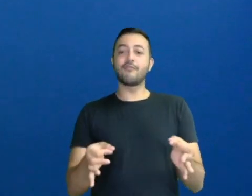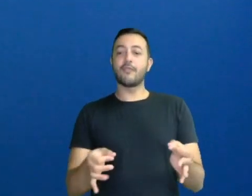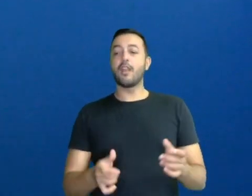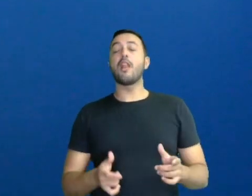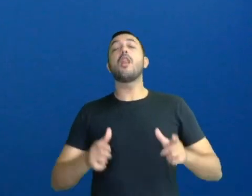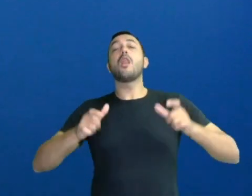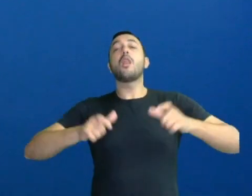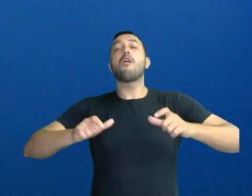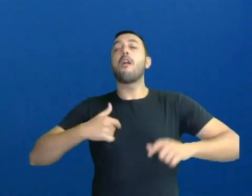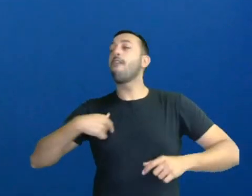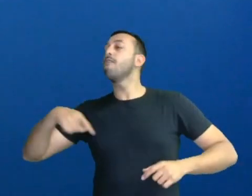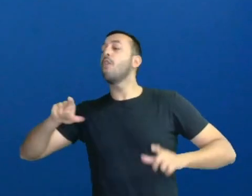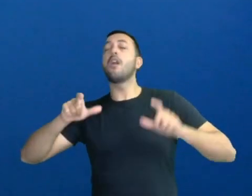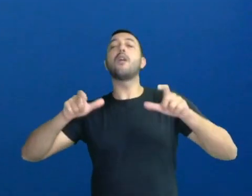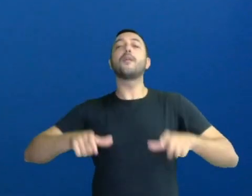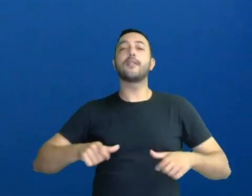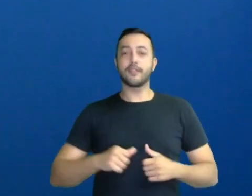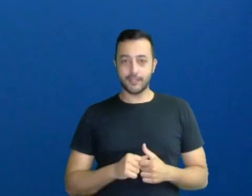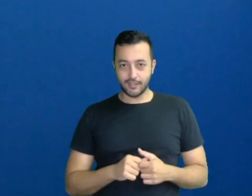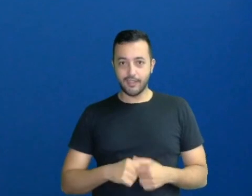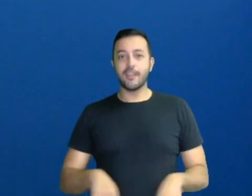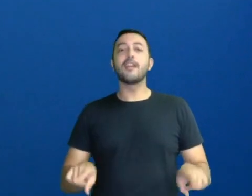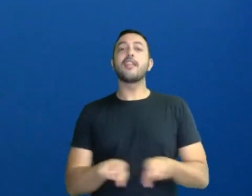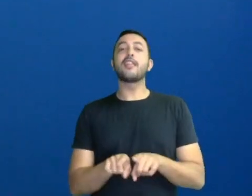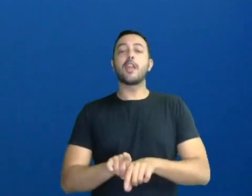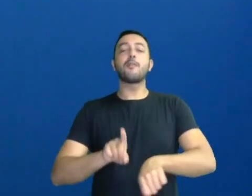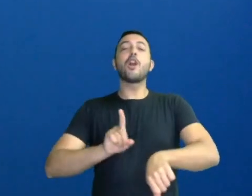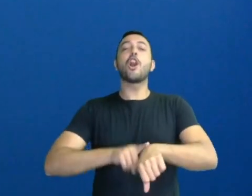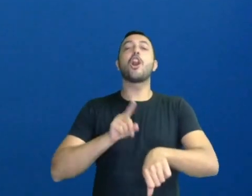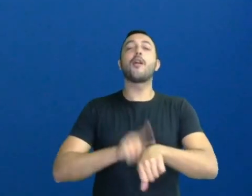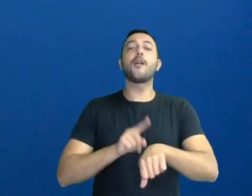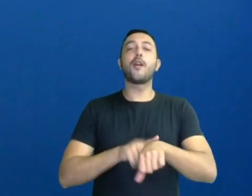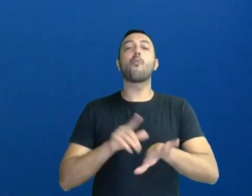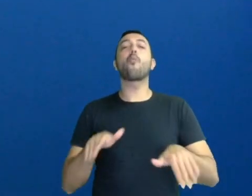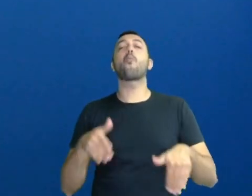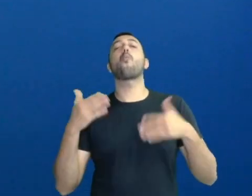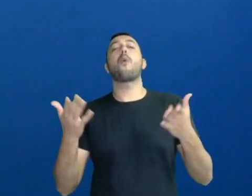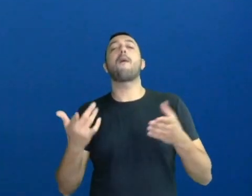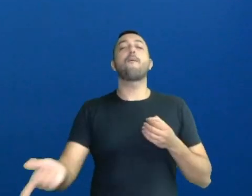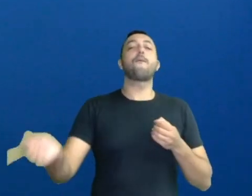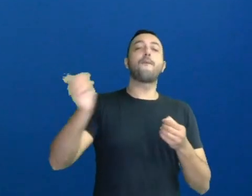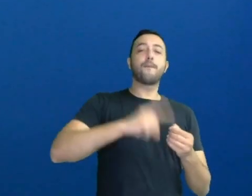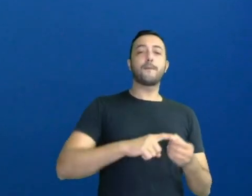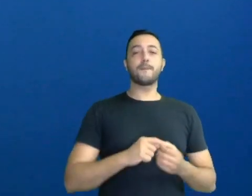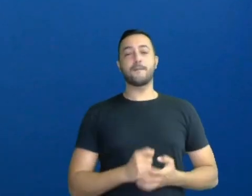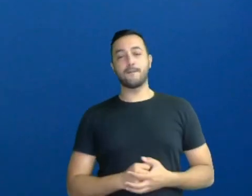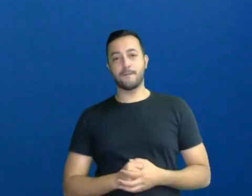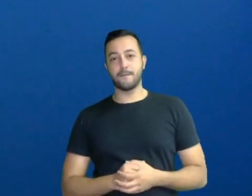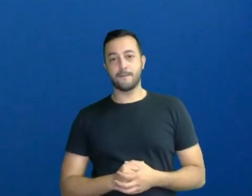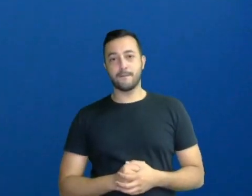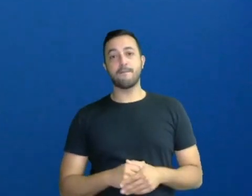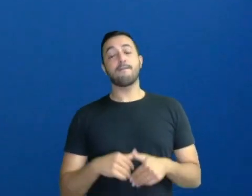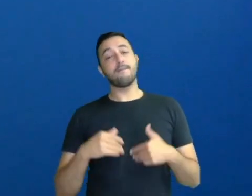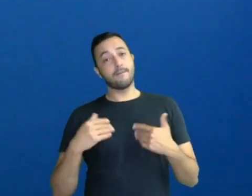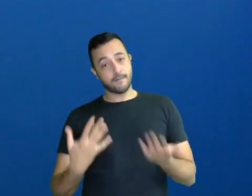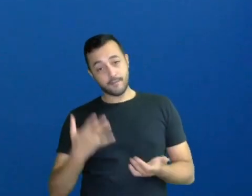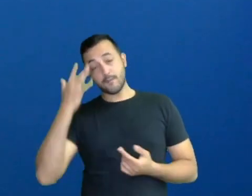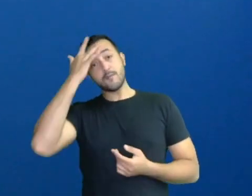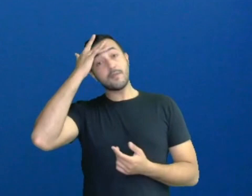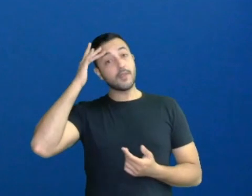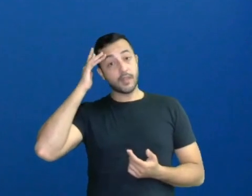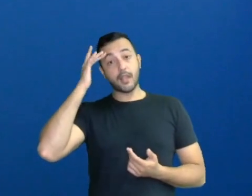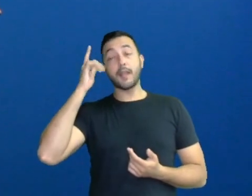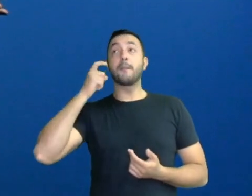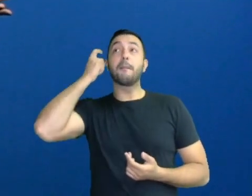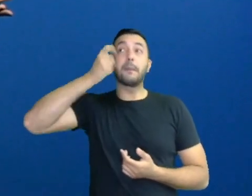local onde fomos e o provável horário em que iremos retornar para que essas